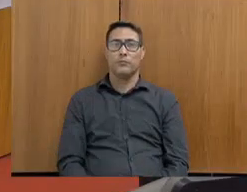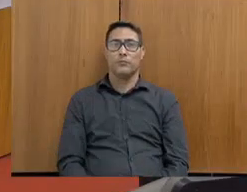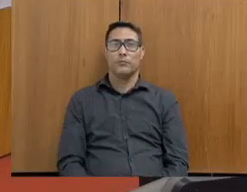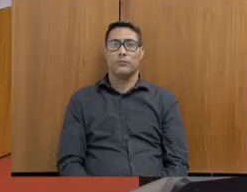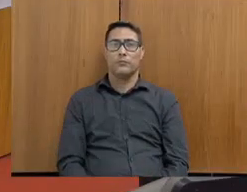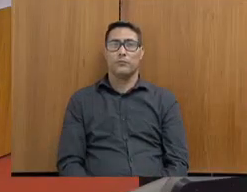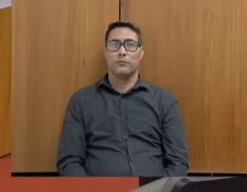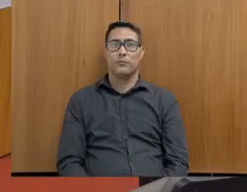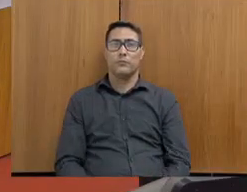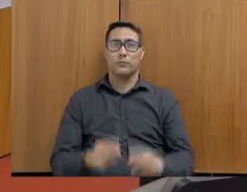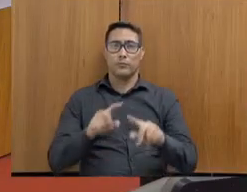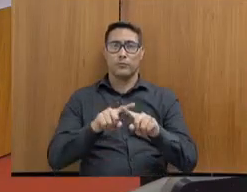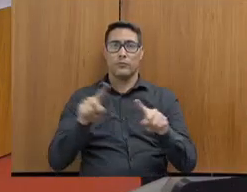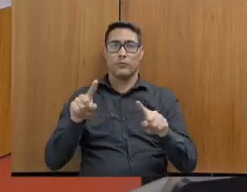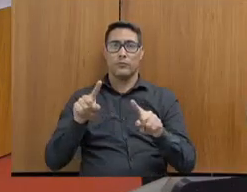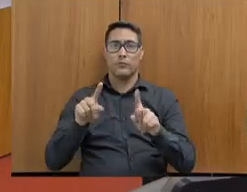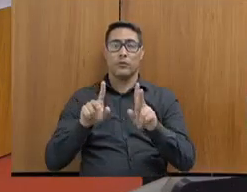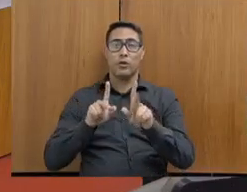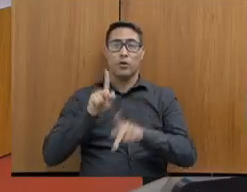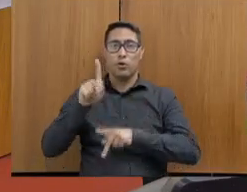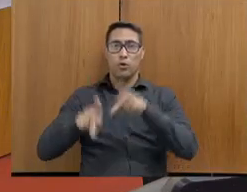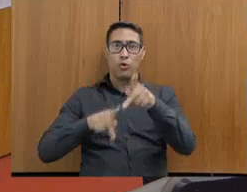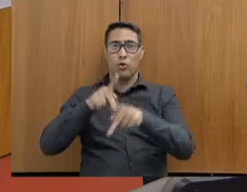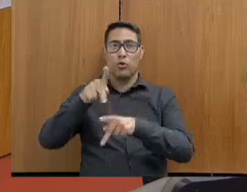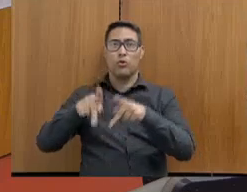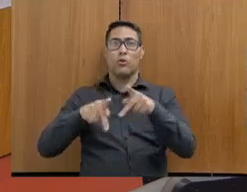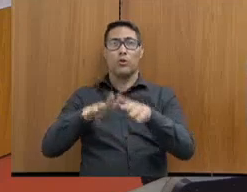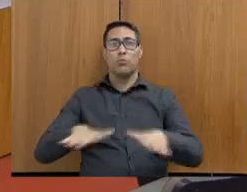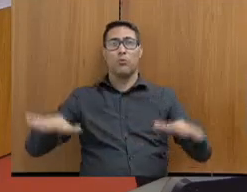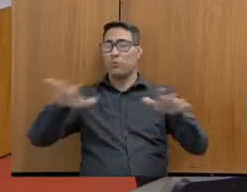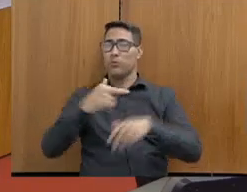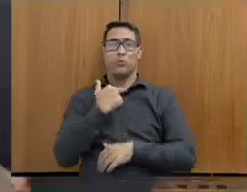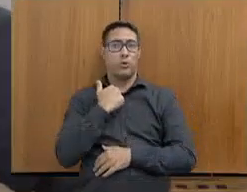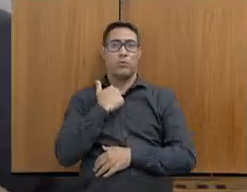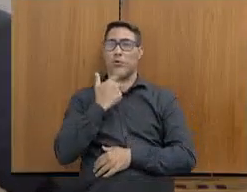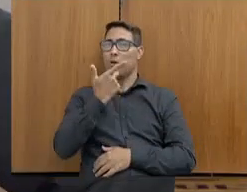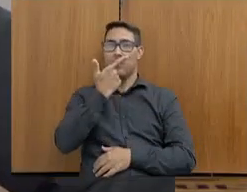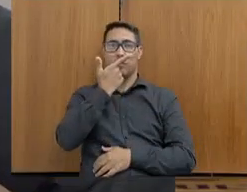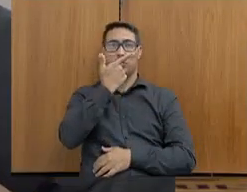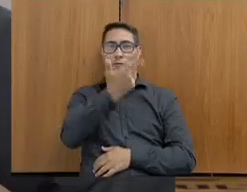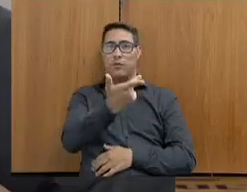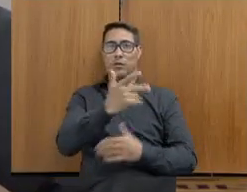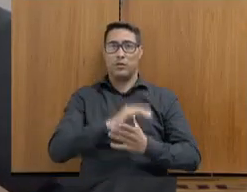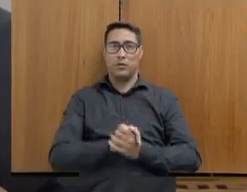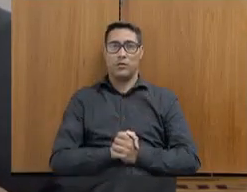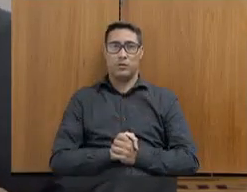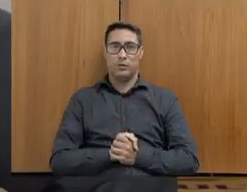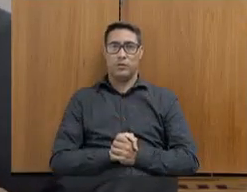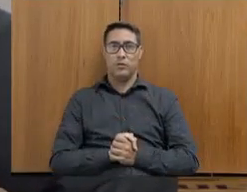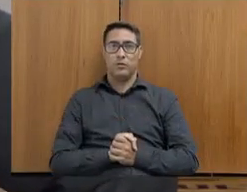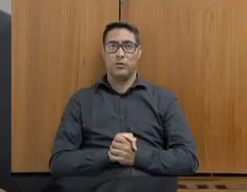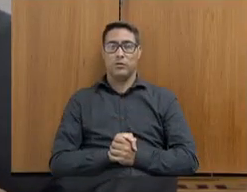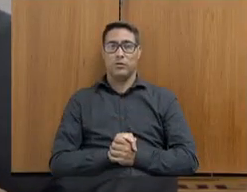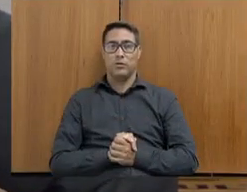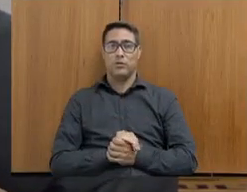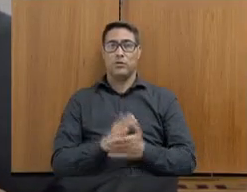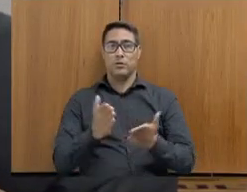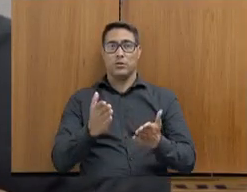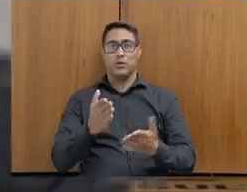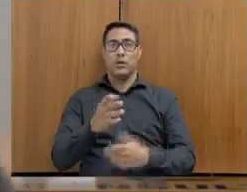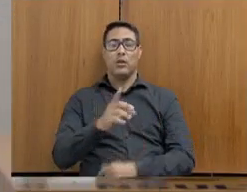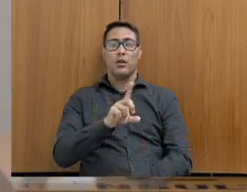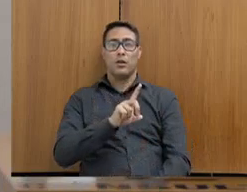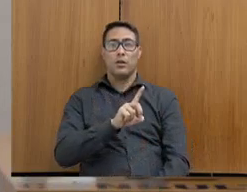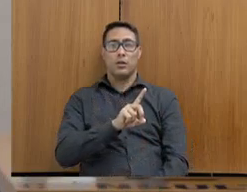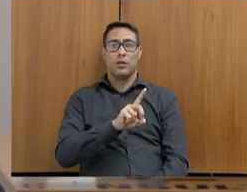não pode interagir eu expliquei para você passa a palavra deputada Bela